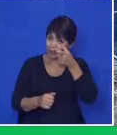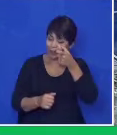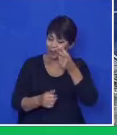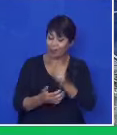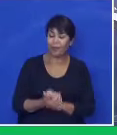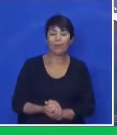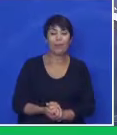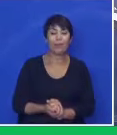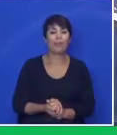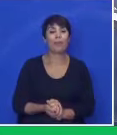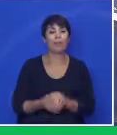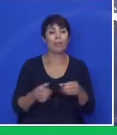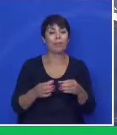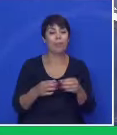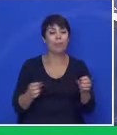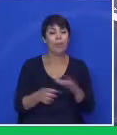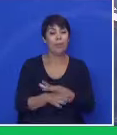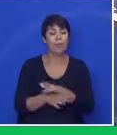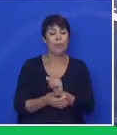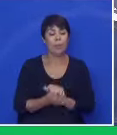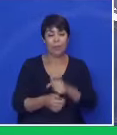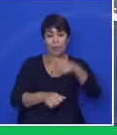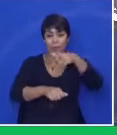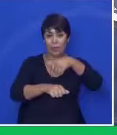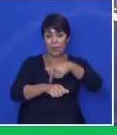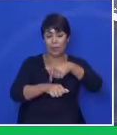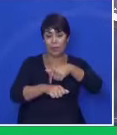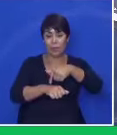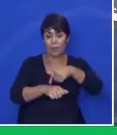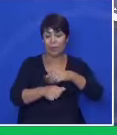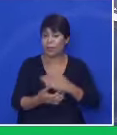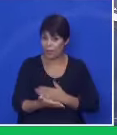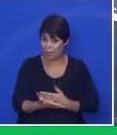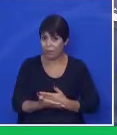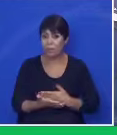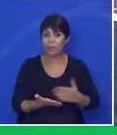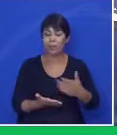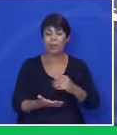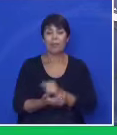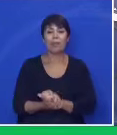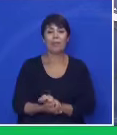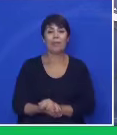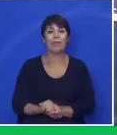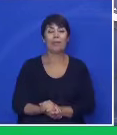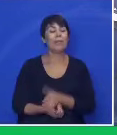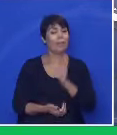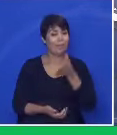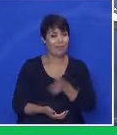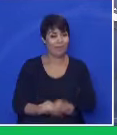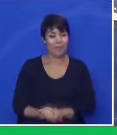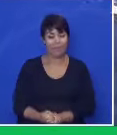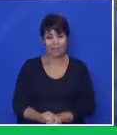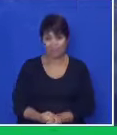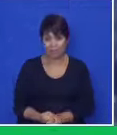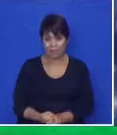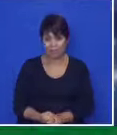Bolas posicionadas. A hora é agora. Vamos começar? Valendo!